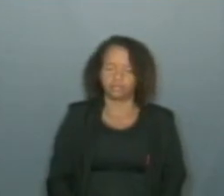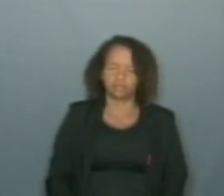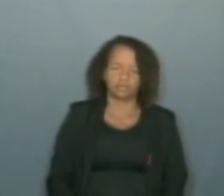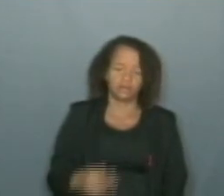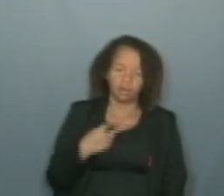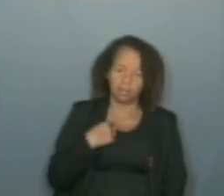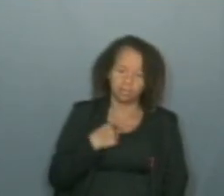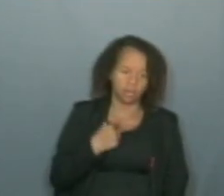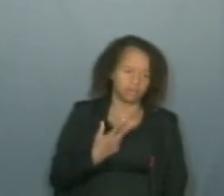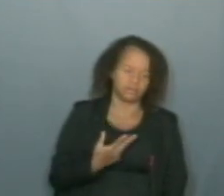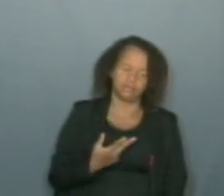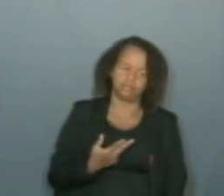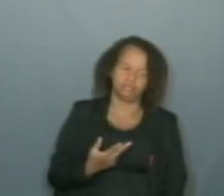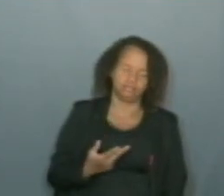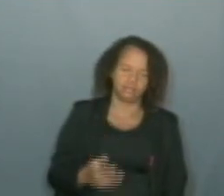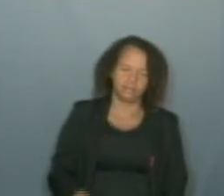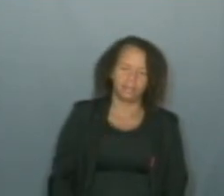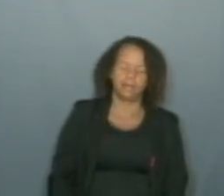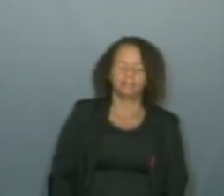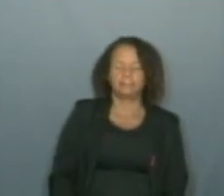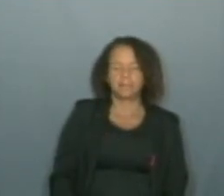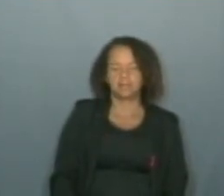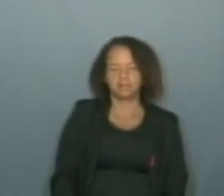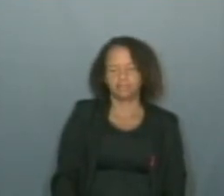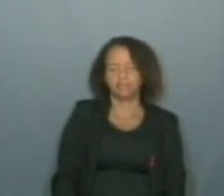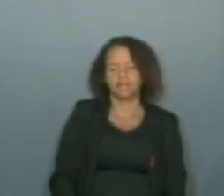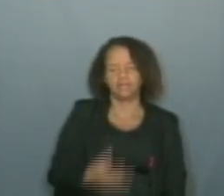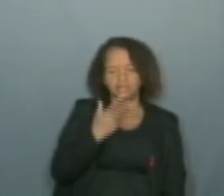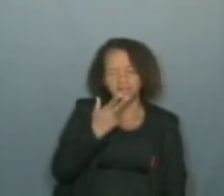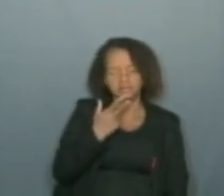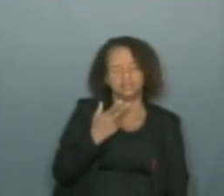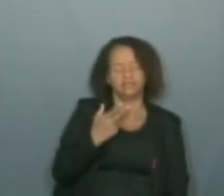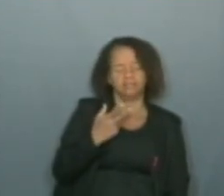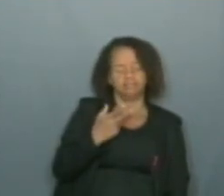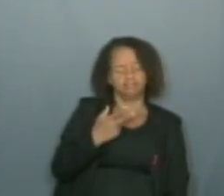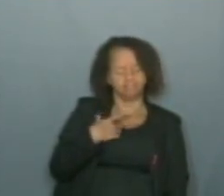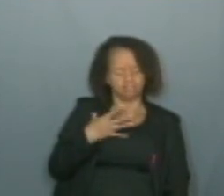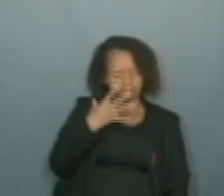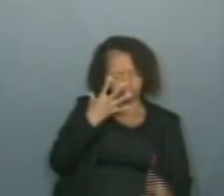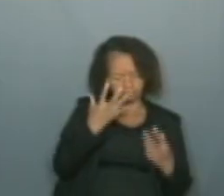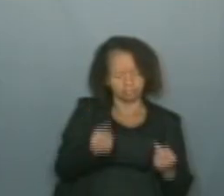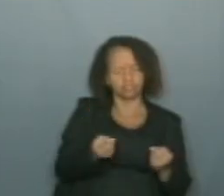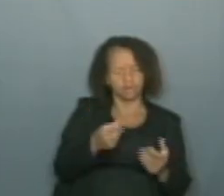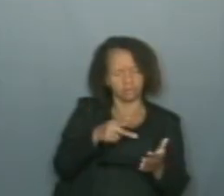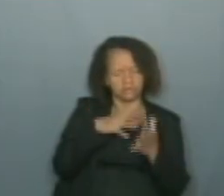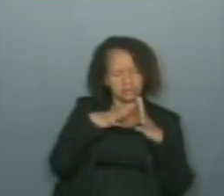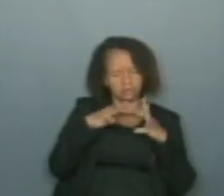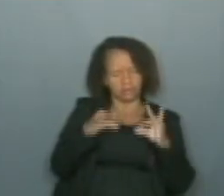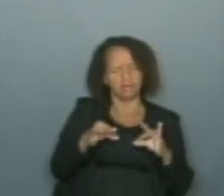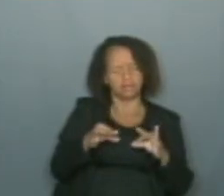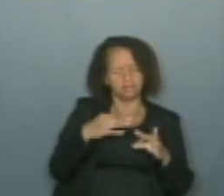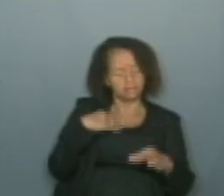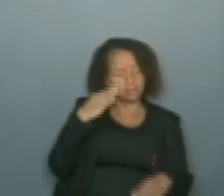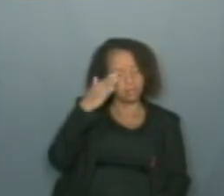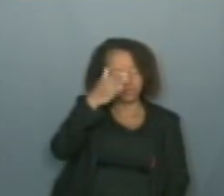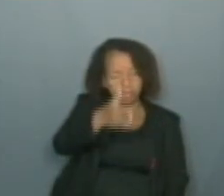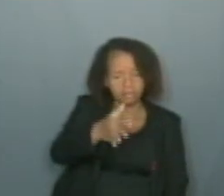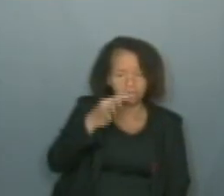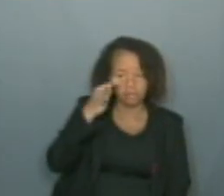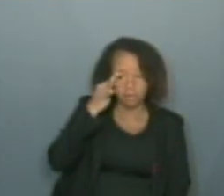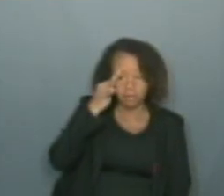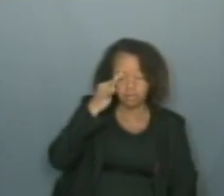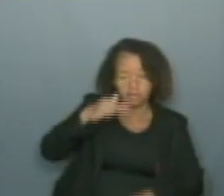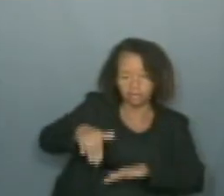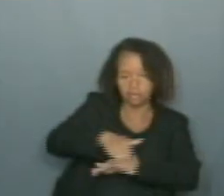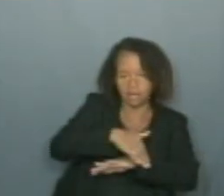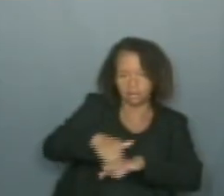ser escondida. E falo isso, presidente, com muita propriedade, com a propriedade de quem vai na rua. Não